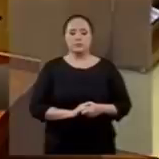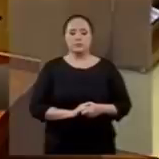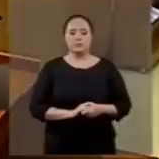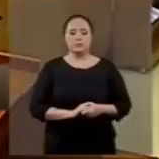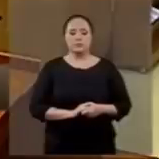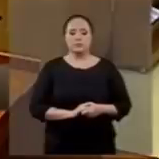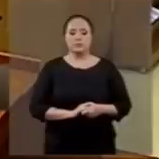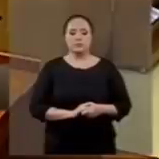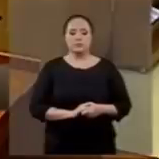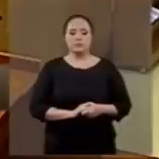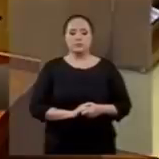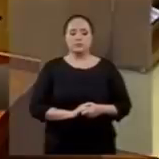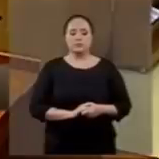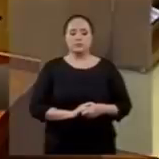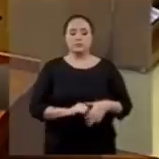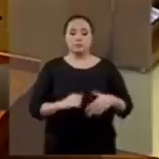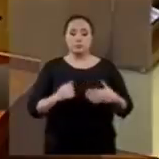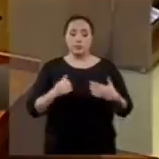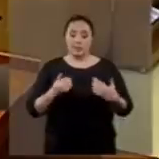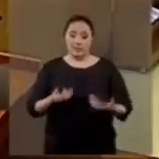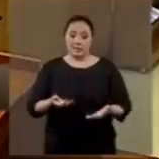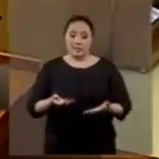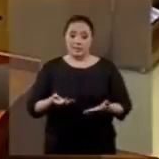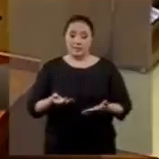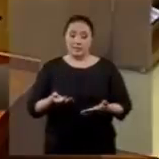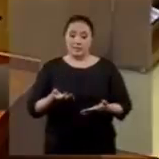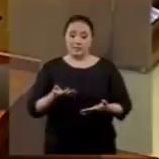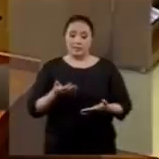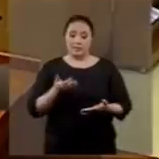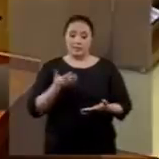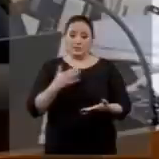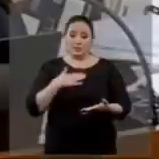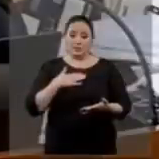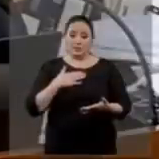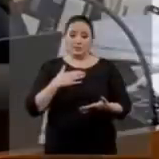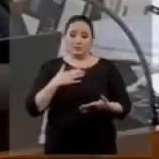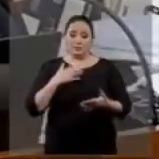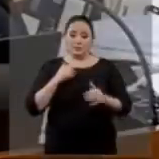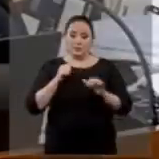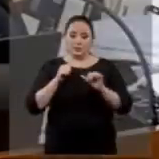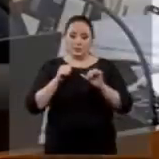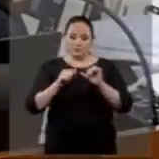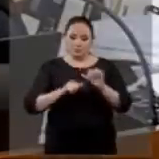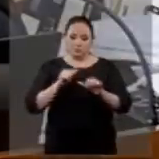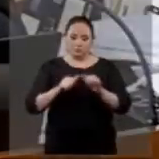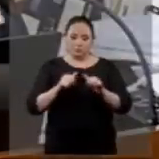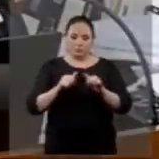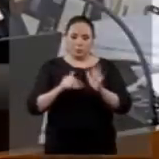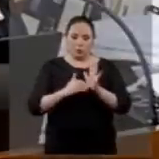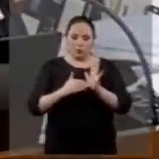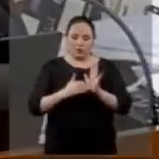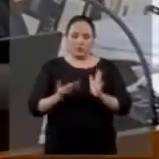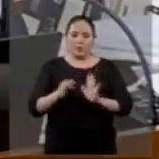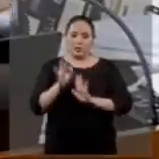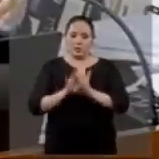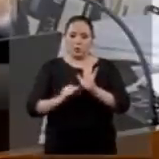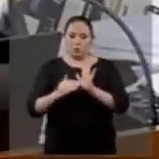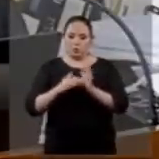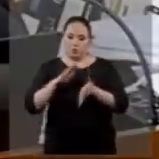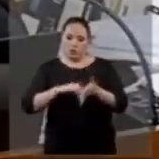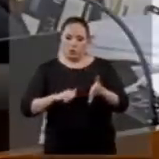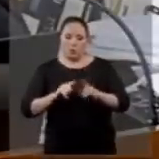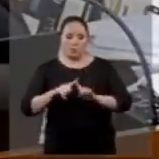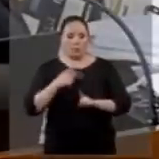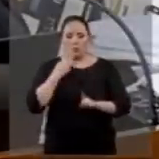Presidente, então eu reformulo o final, porque realmente agora na internet o texto último retirou, mas não fala nada, nem com